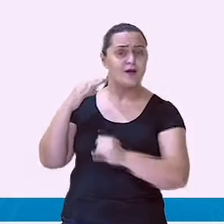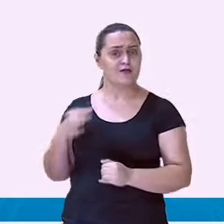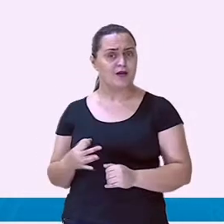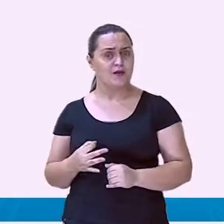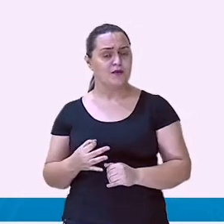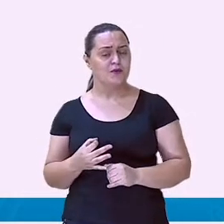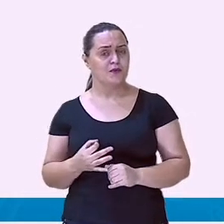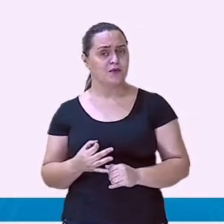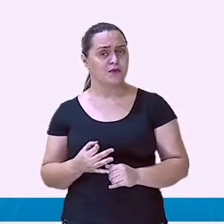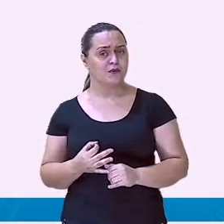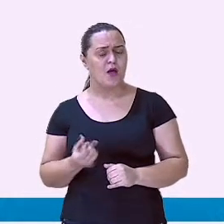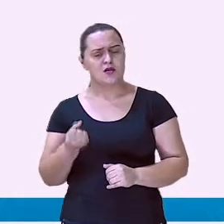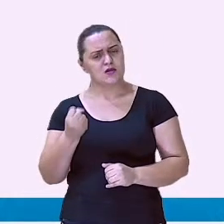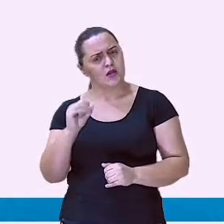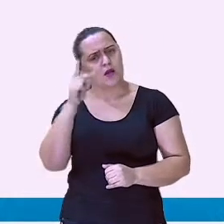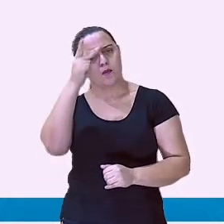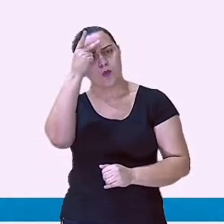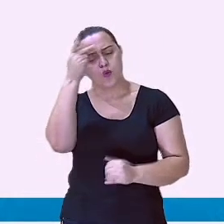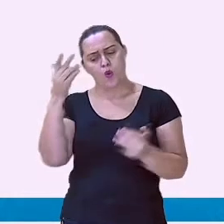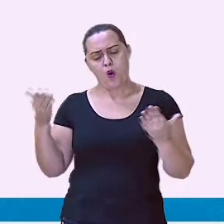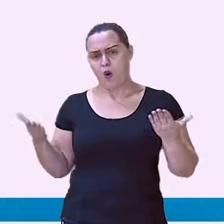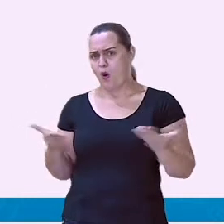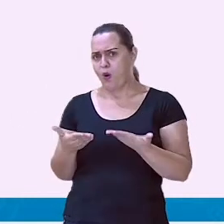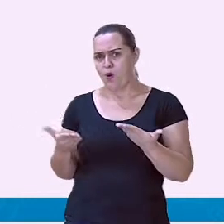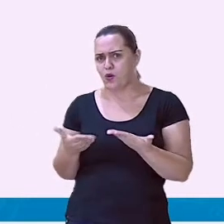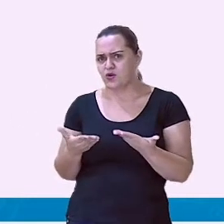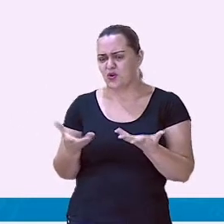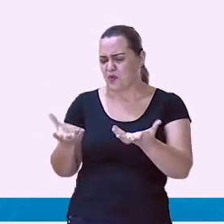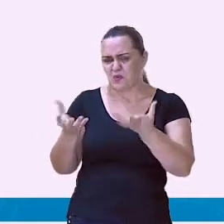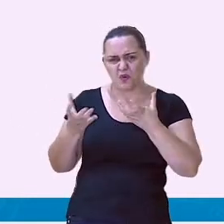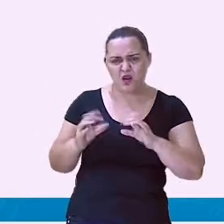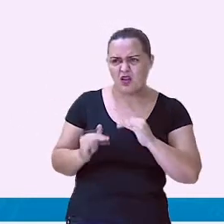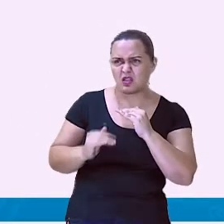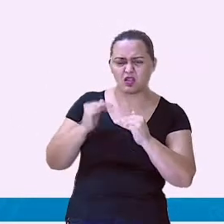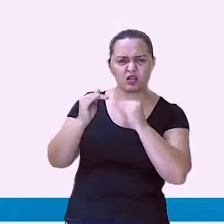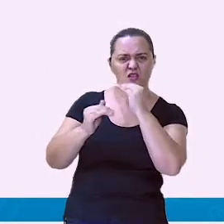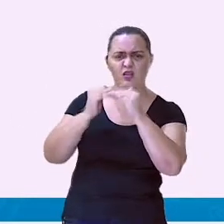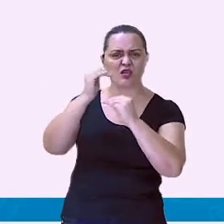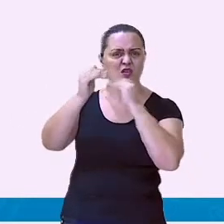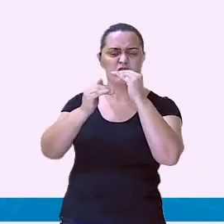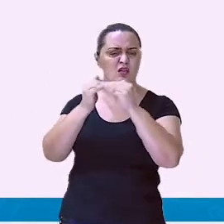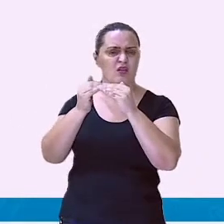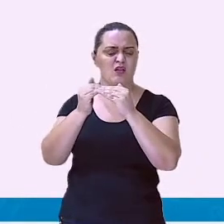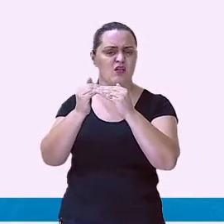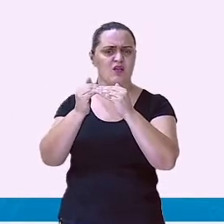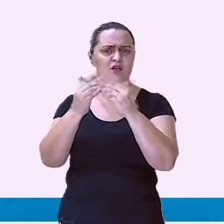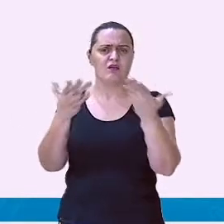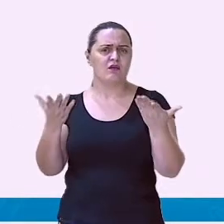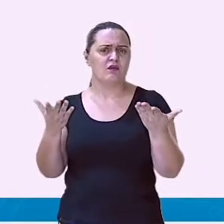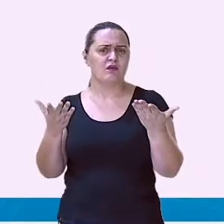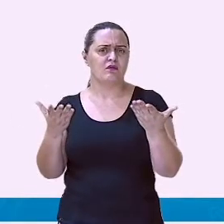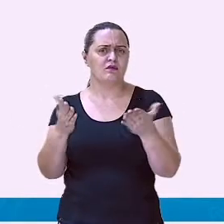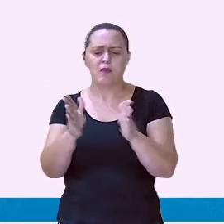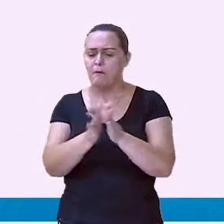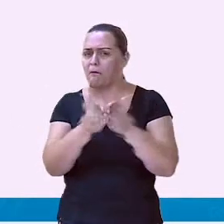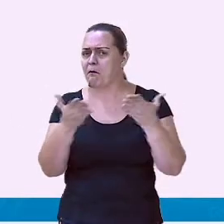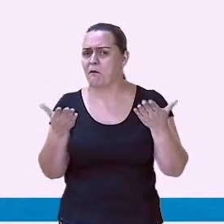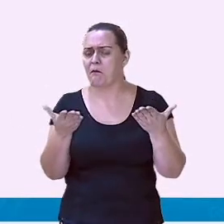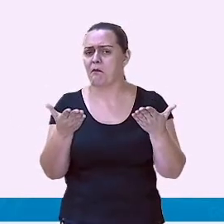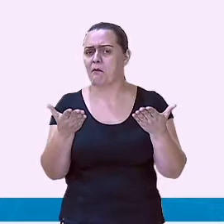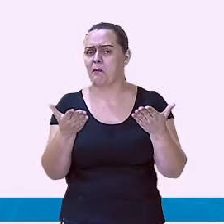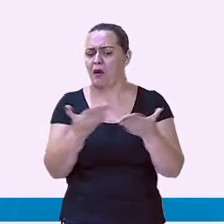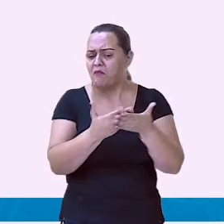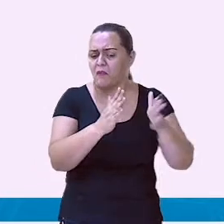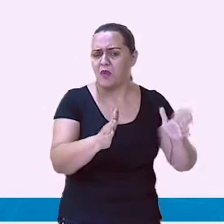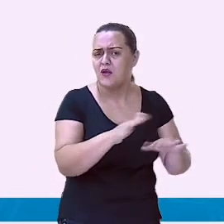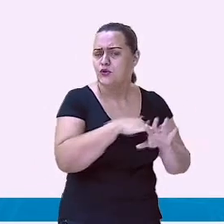vai ser derrotado. Nós temos que buscar crescer, conhecer